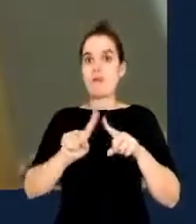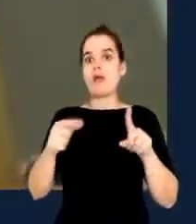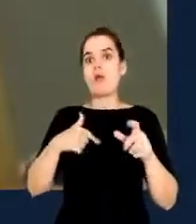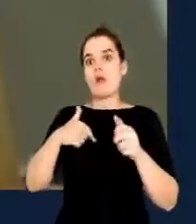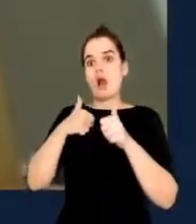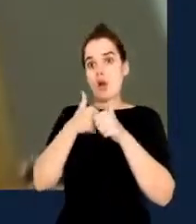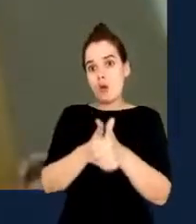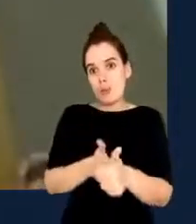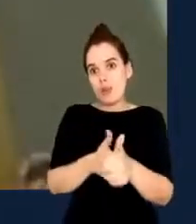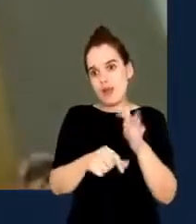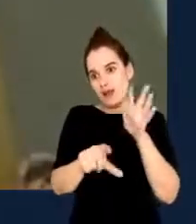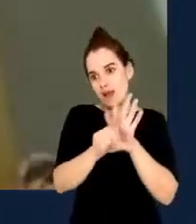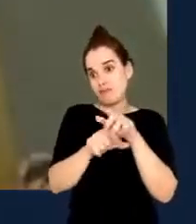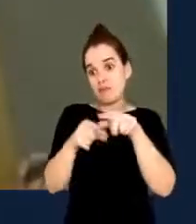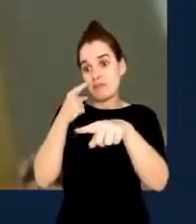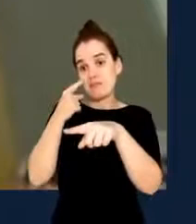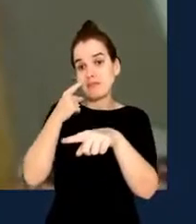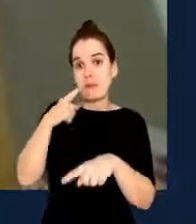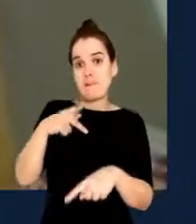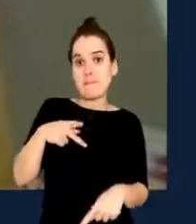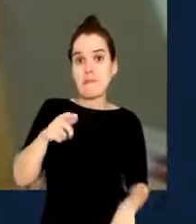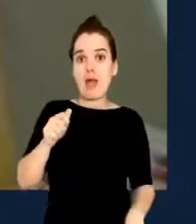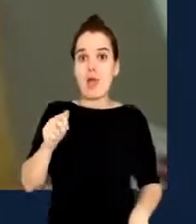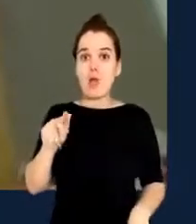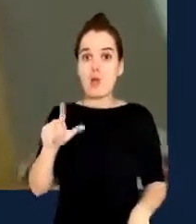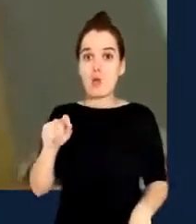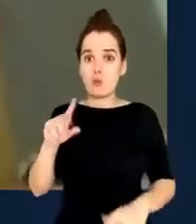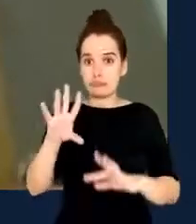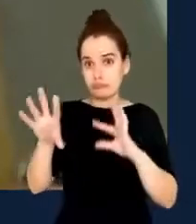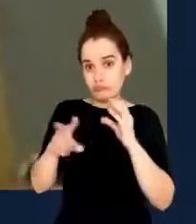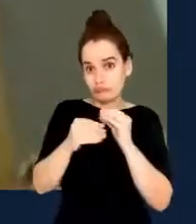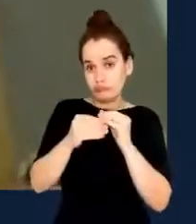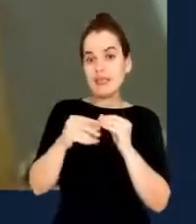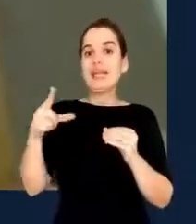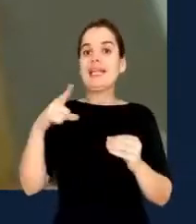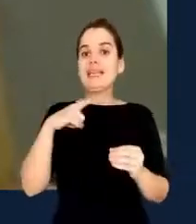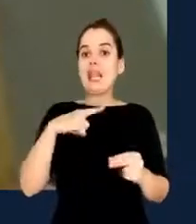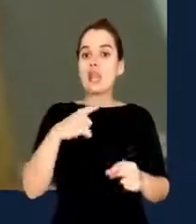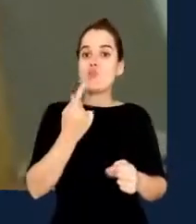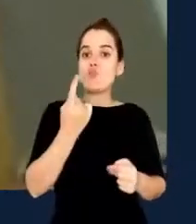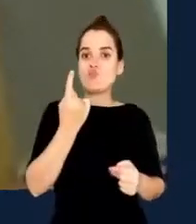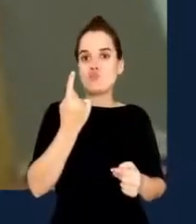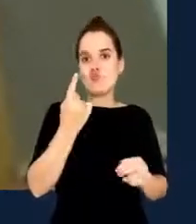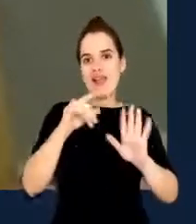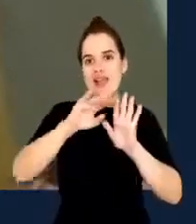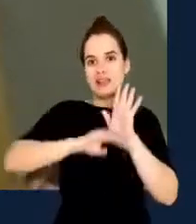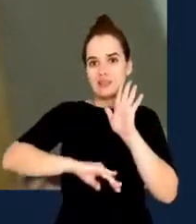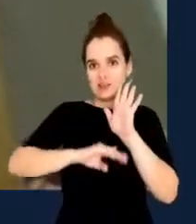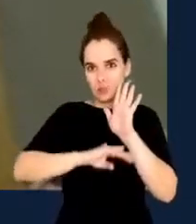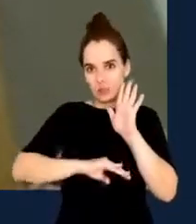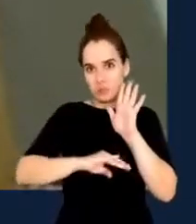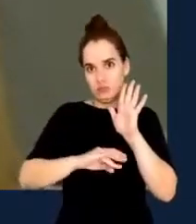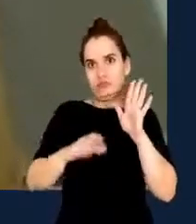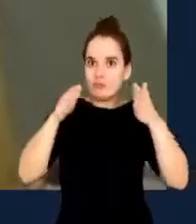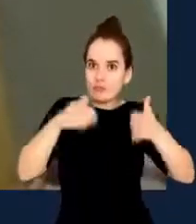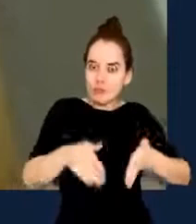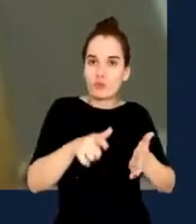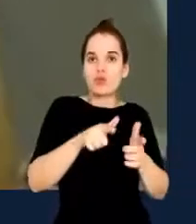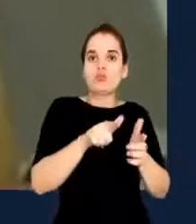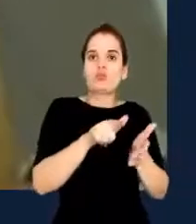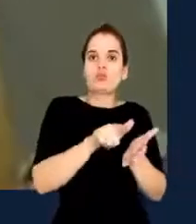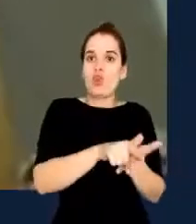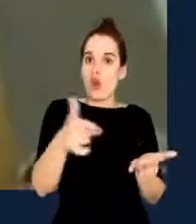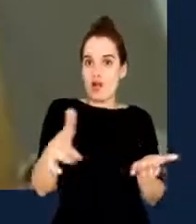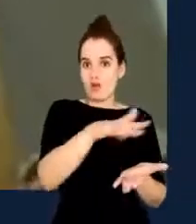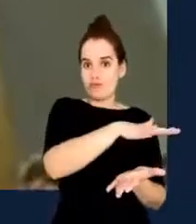vou deixar talvez que o Paulo comenta as depois não existe uma exceção explícita para exercício jornalístico isso é muito importante é